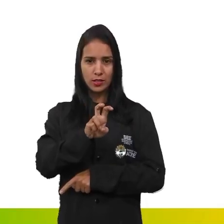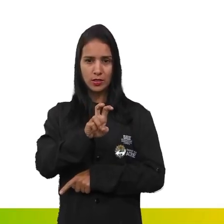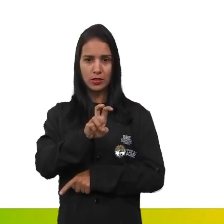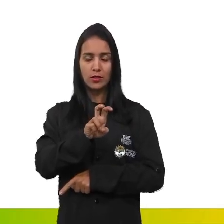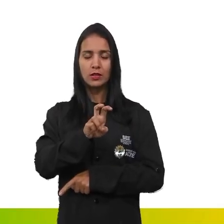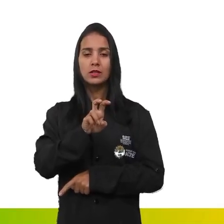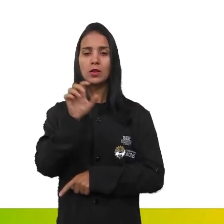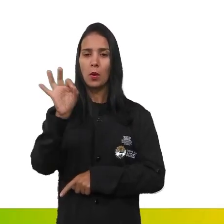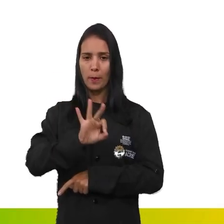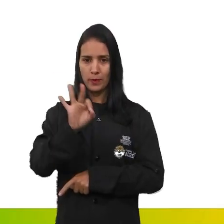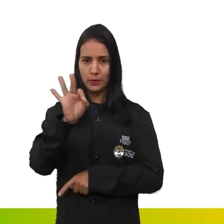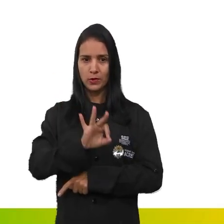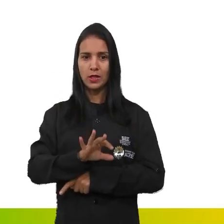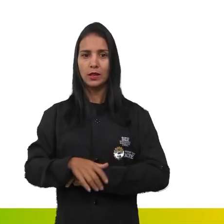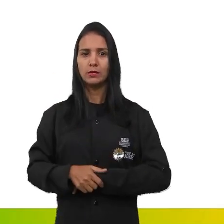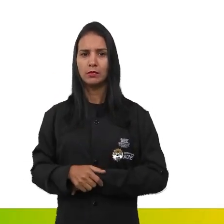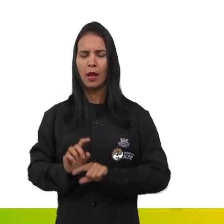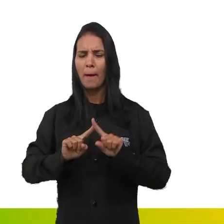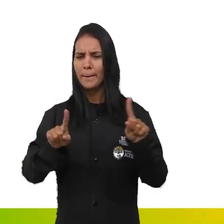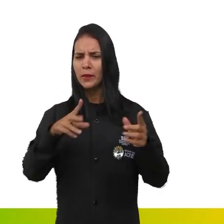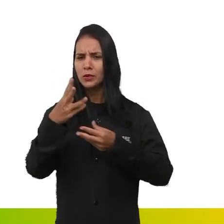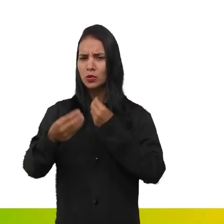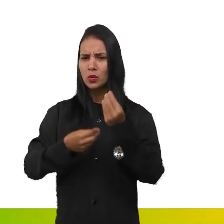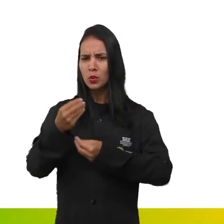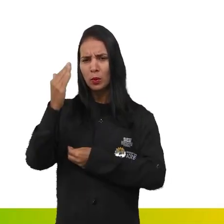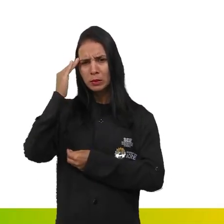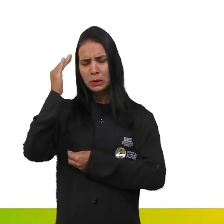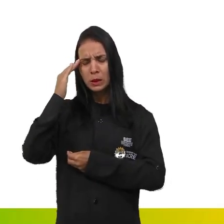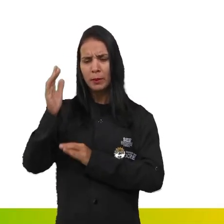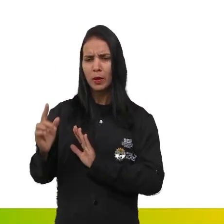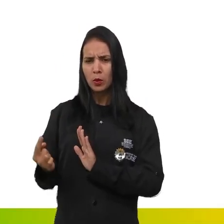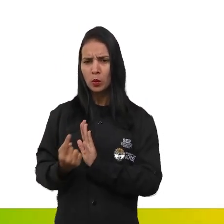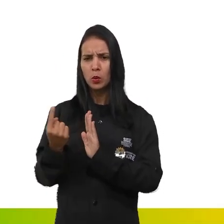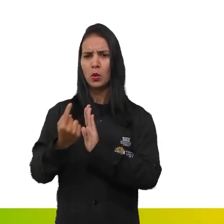Agora, para obter a nova altura da lata atual,